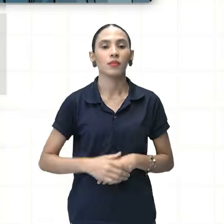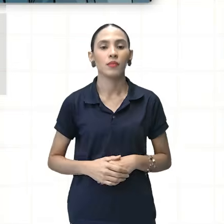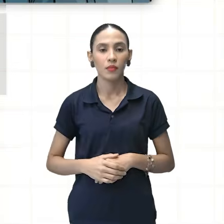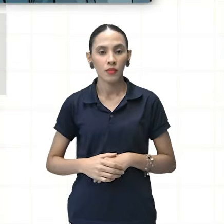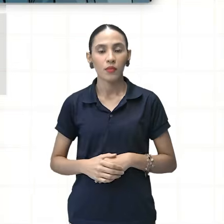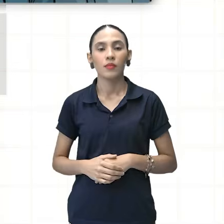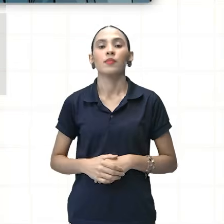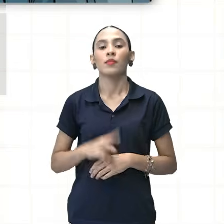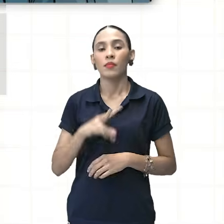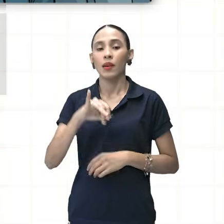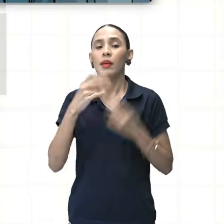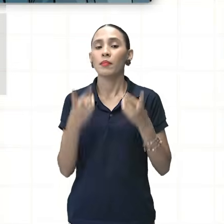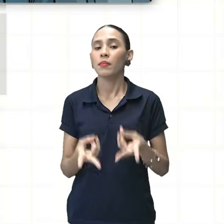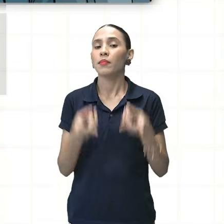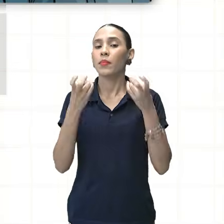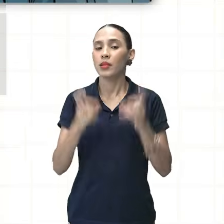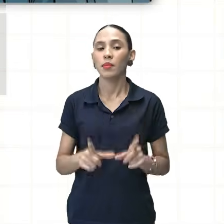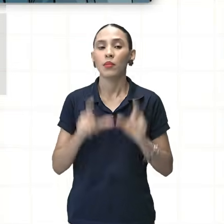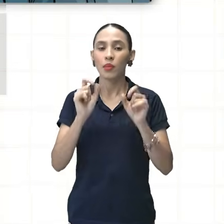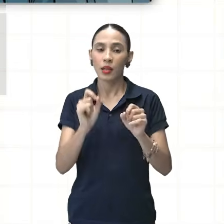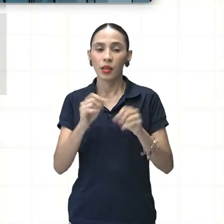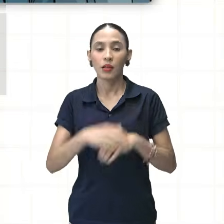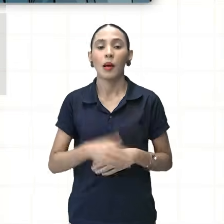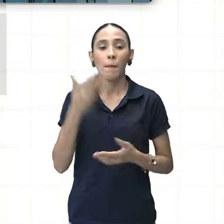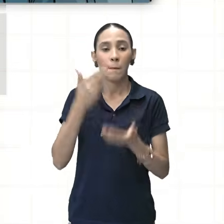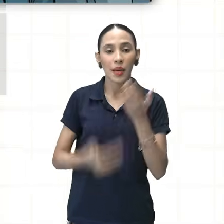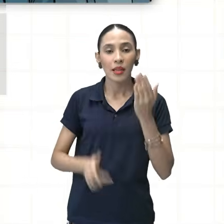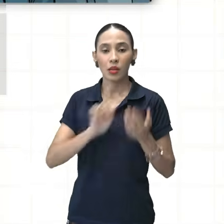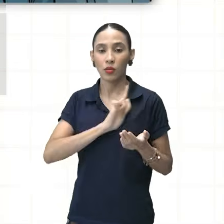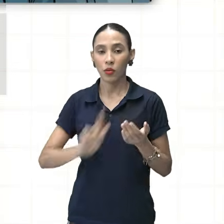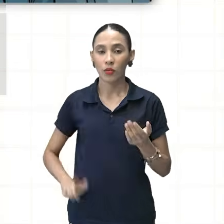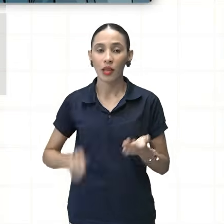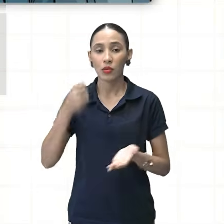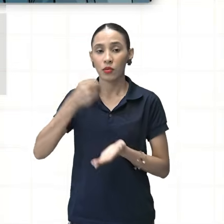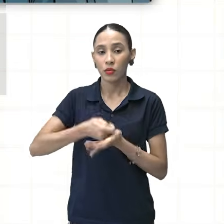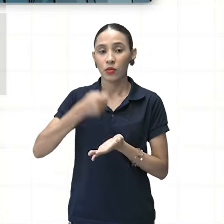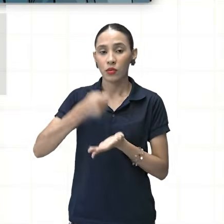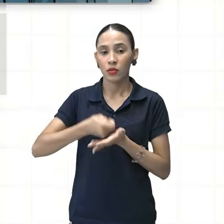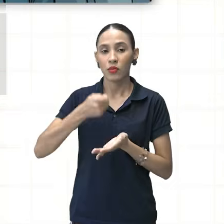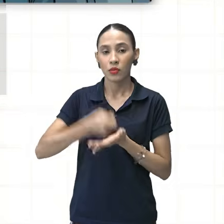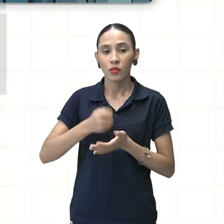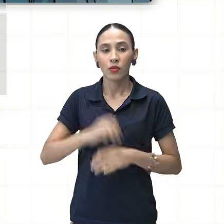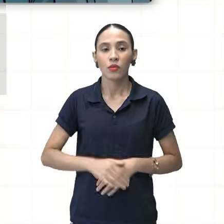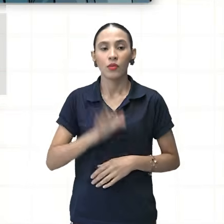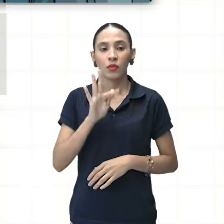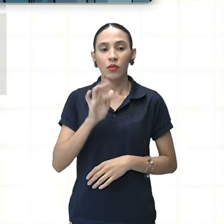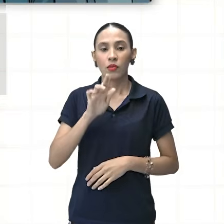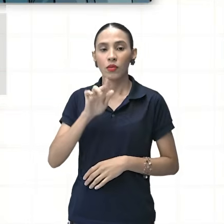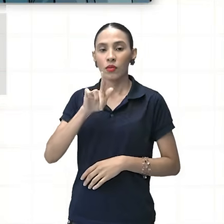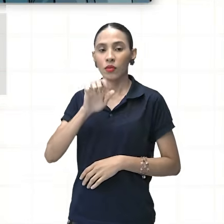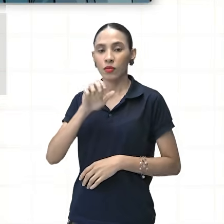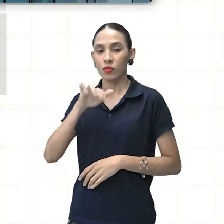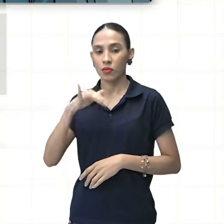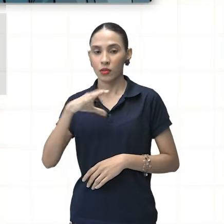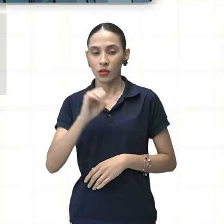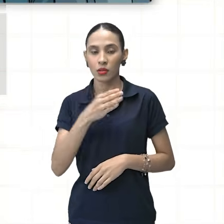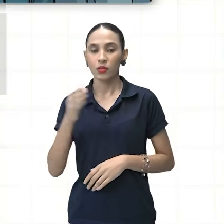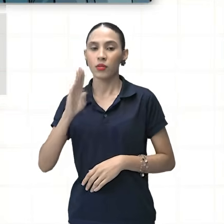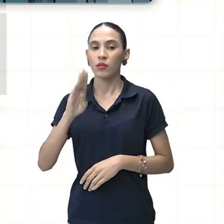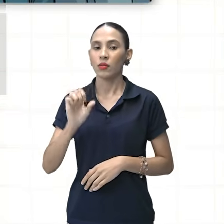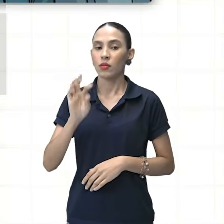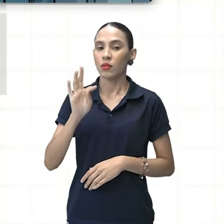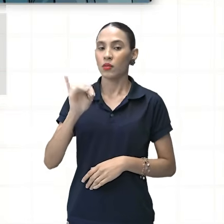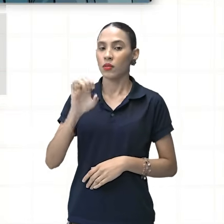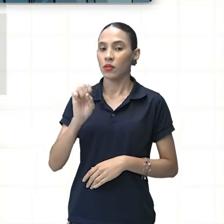1959, onde nós vamos observar a derrubada do governo ditatorial de Fulgêncio Batista.